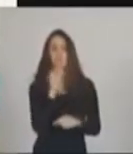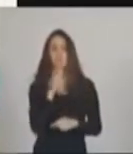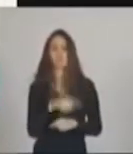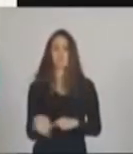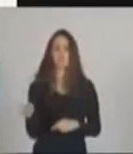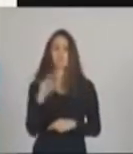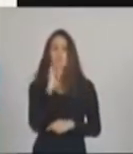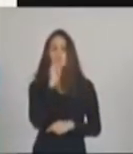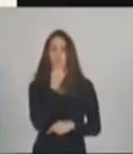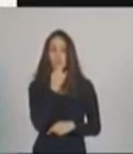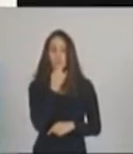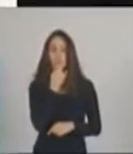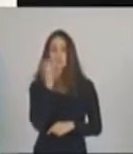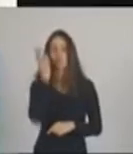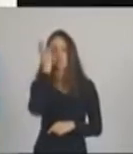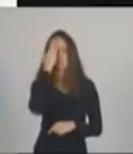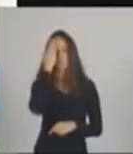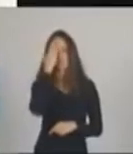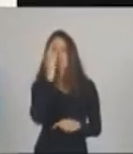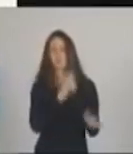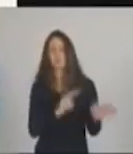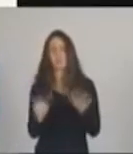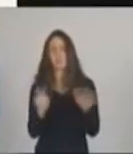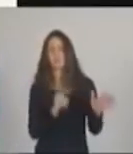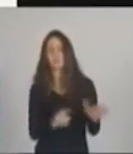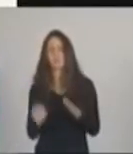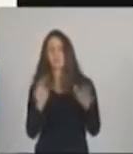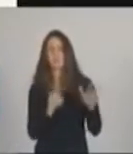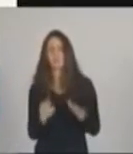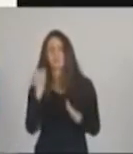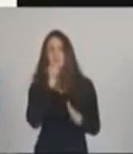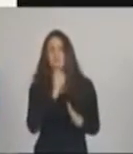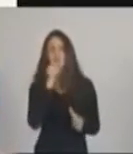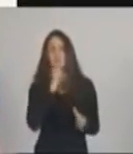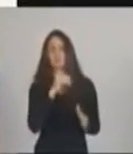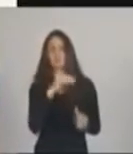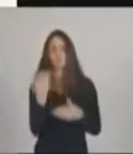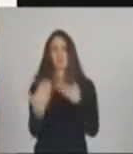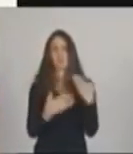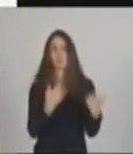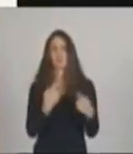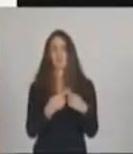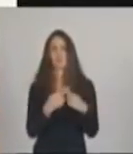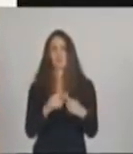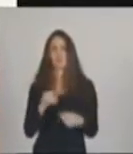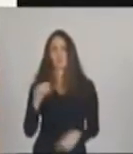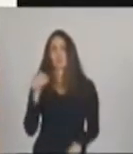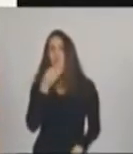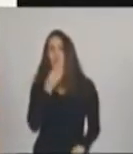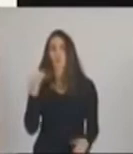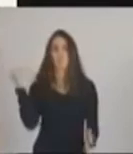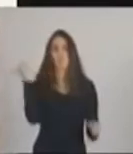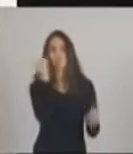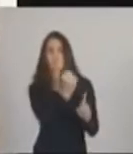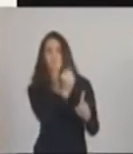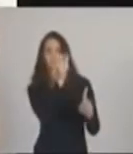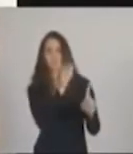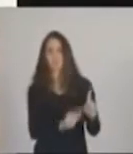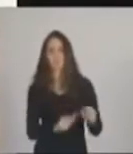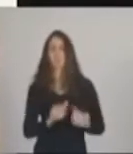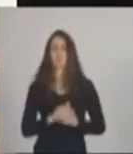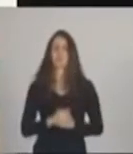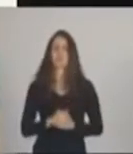muito triste, que toda semana nós estamos perdendo mulheres para o feminicídio. Então, é muito